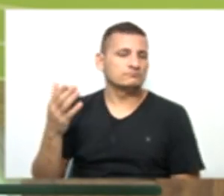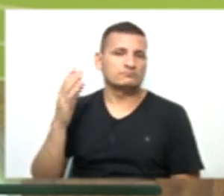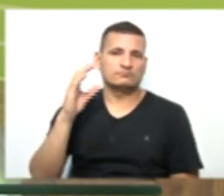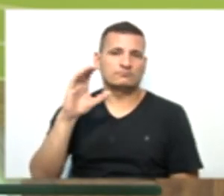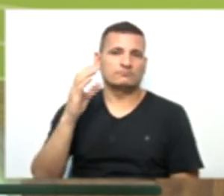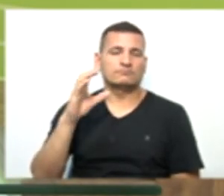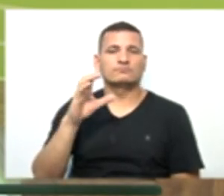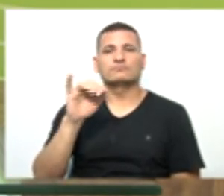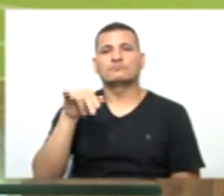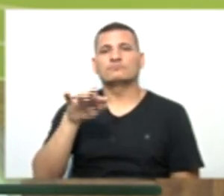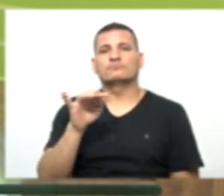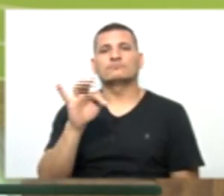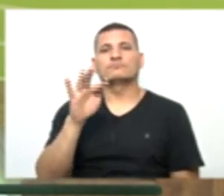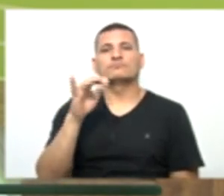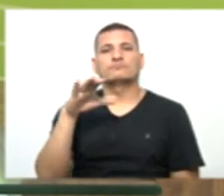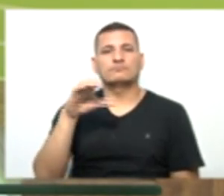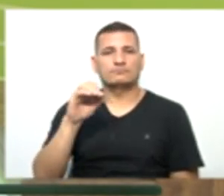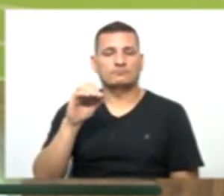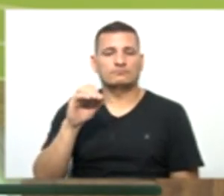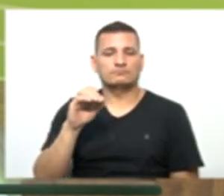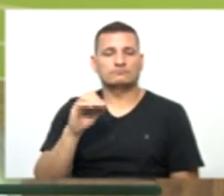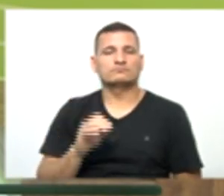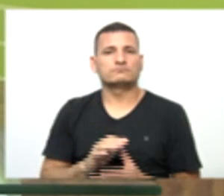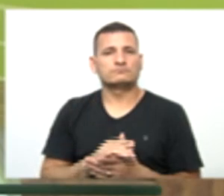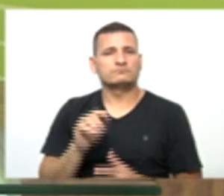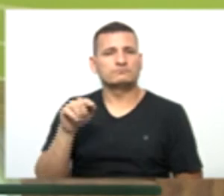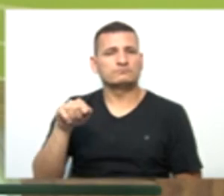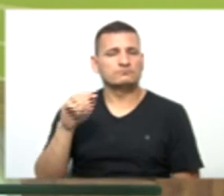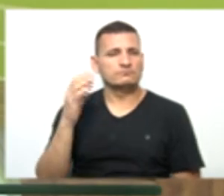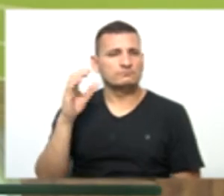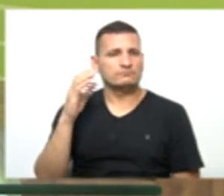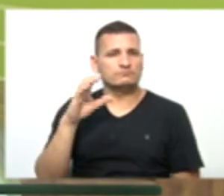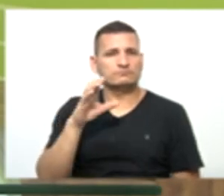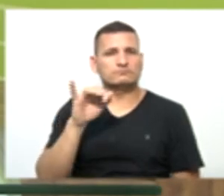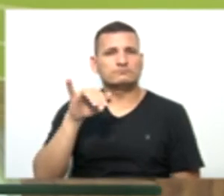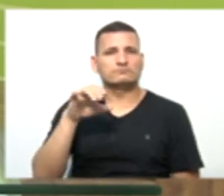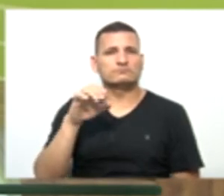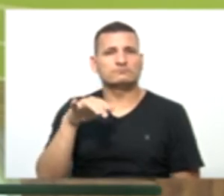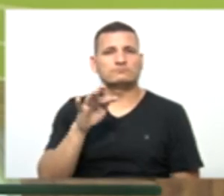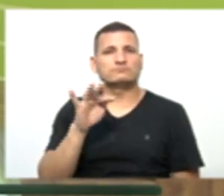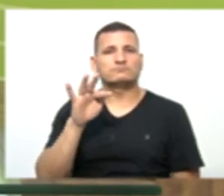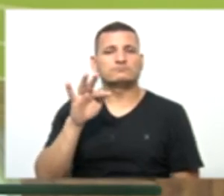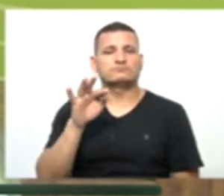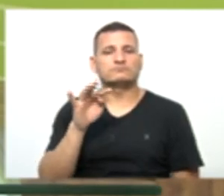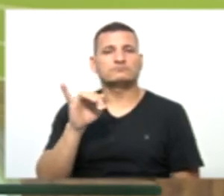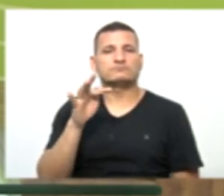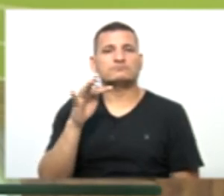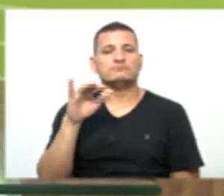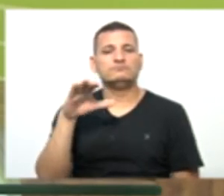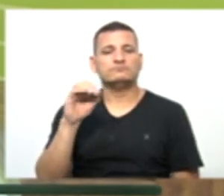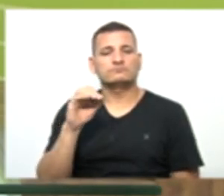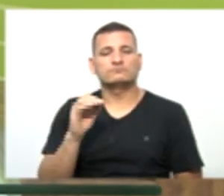científico. E o científico, como é que a gente pode caracterizá-lo?